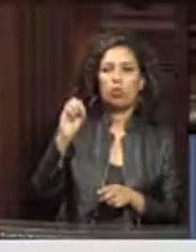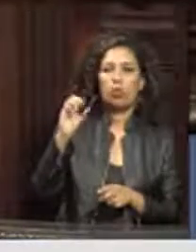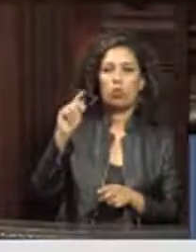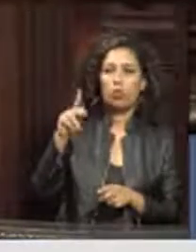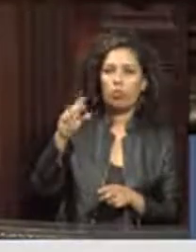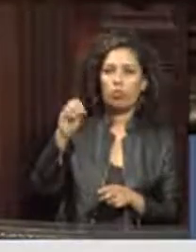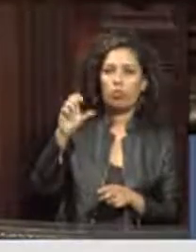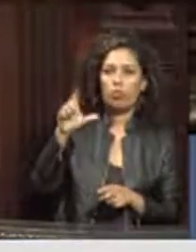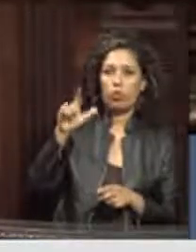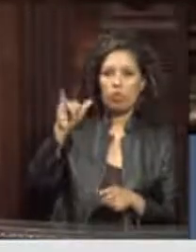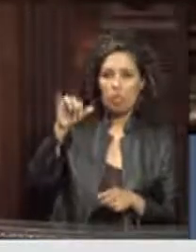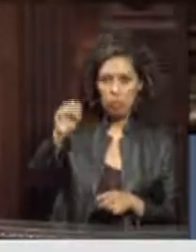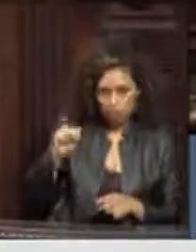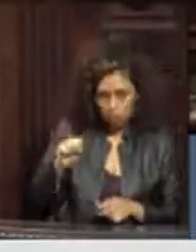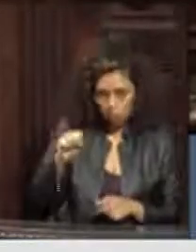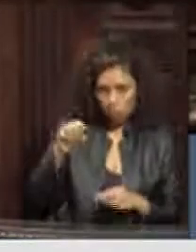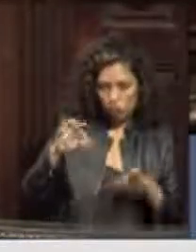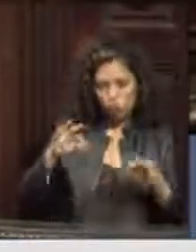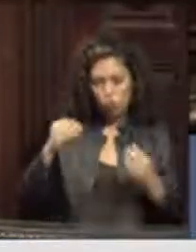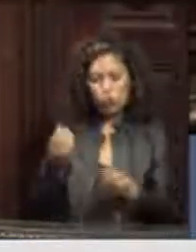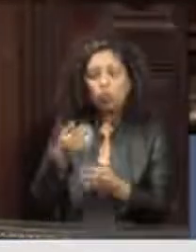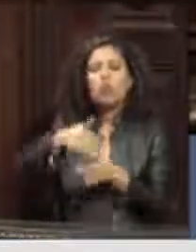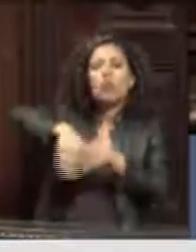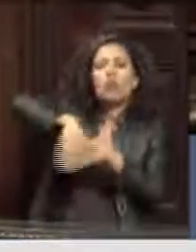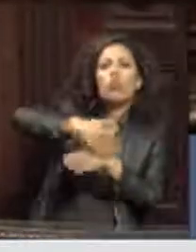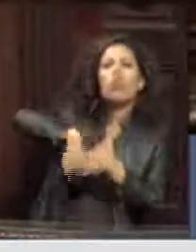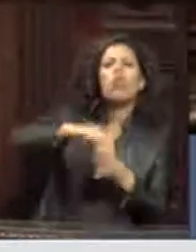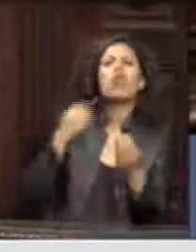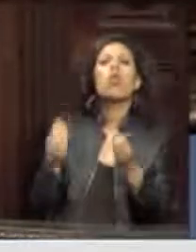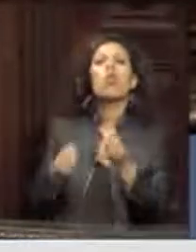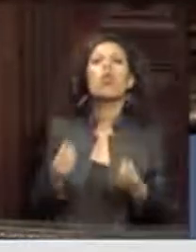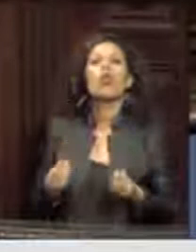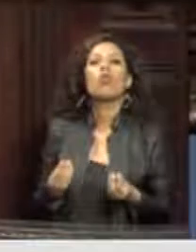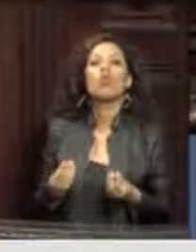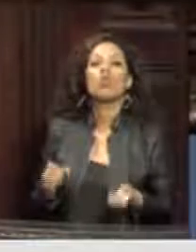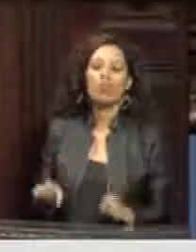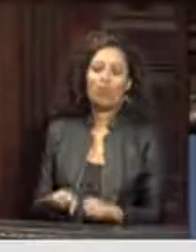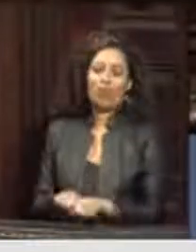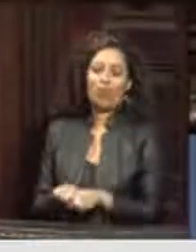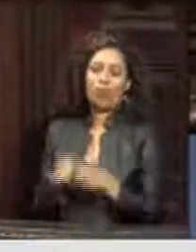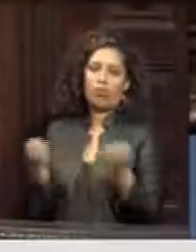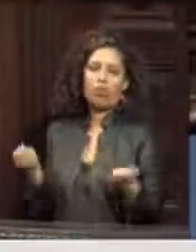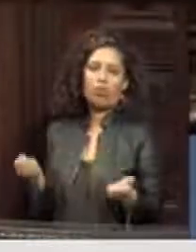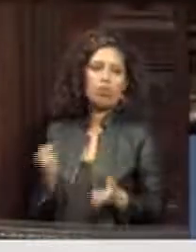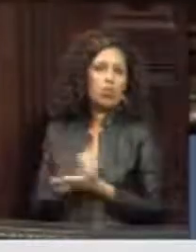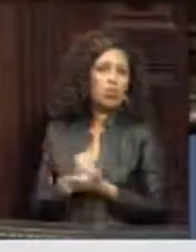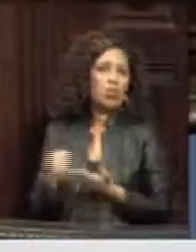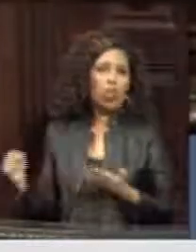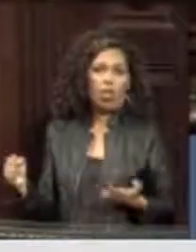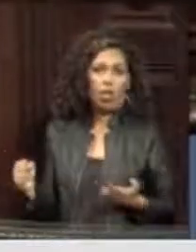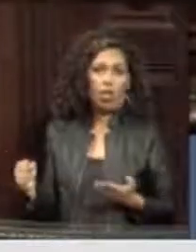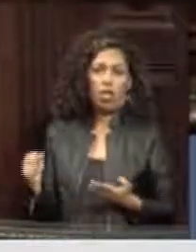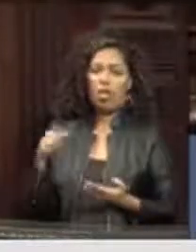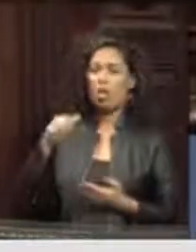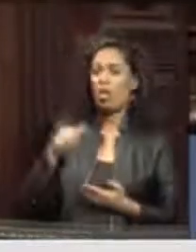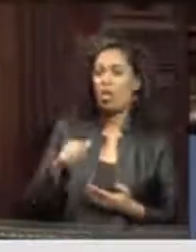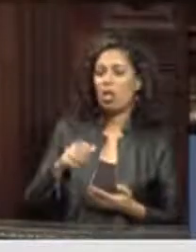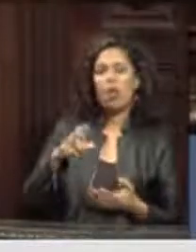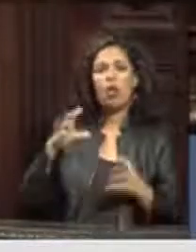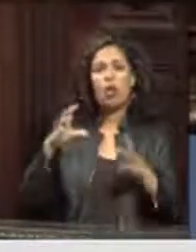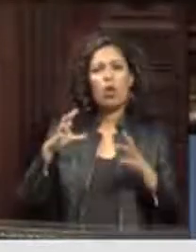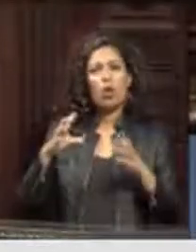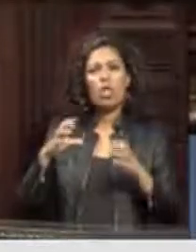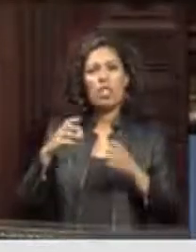ter o asfalto borracha, um asfalto mais barato, mais durável, com maior aderência